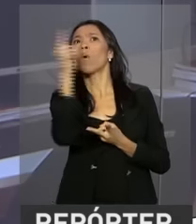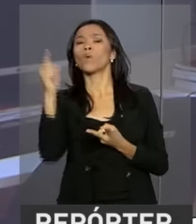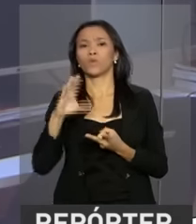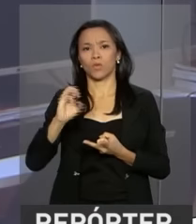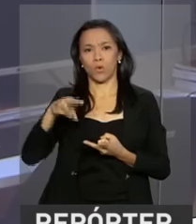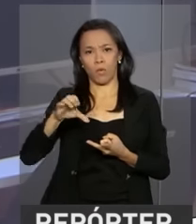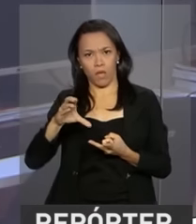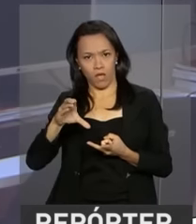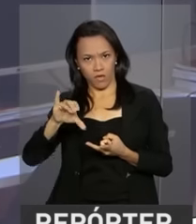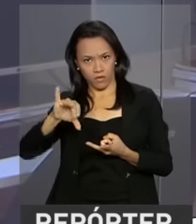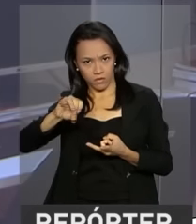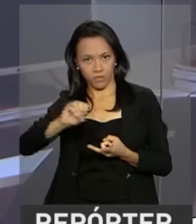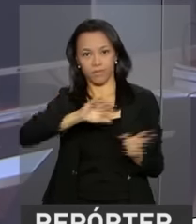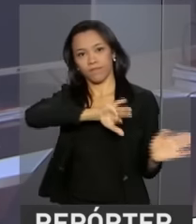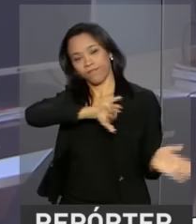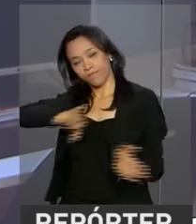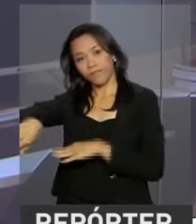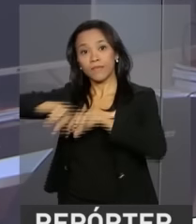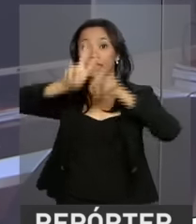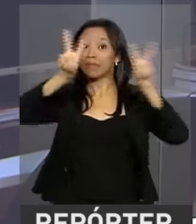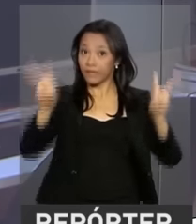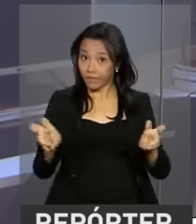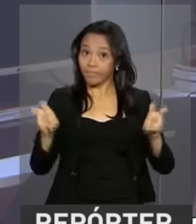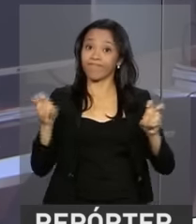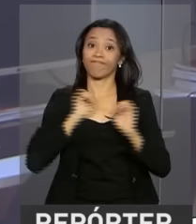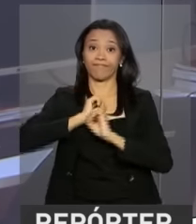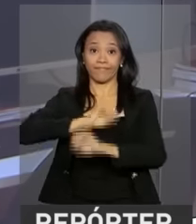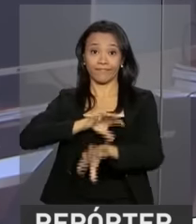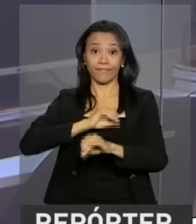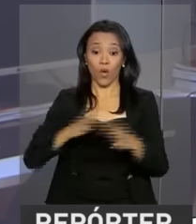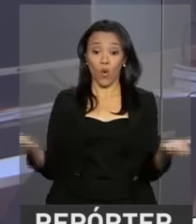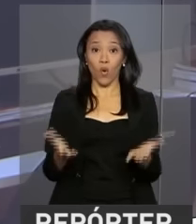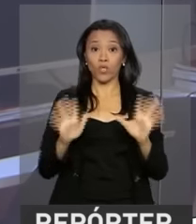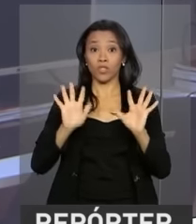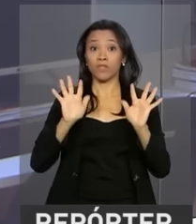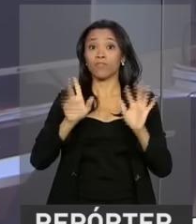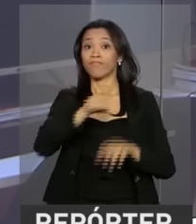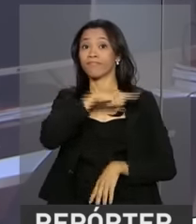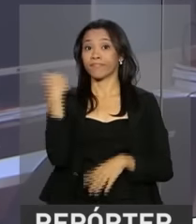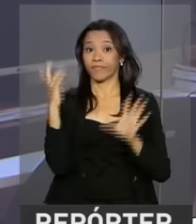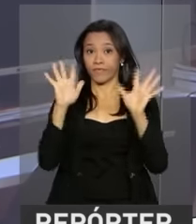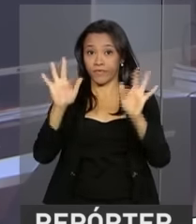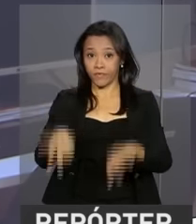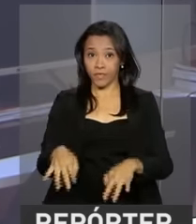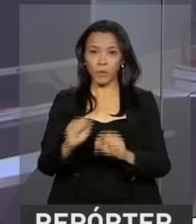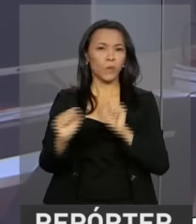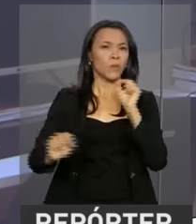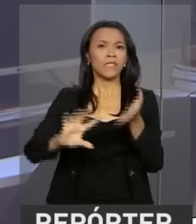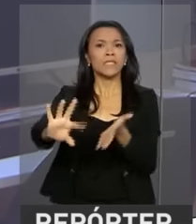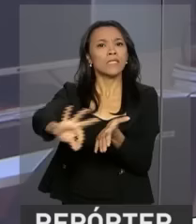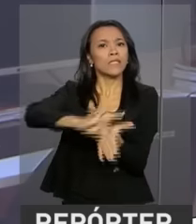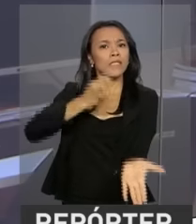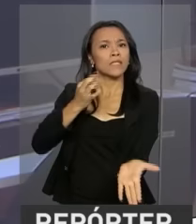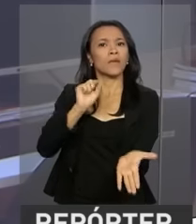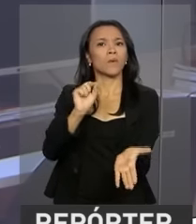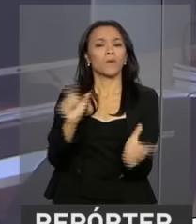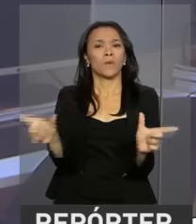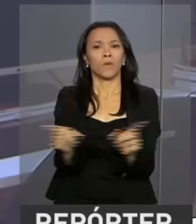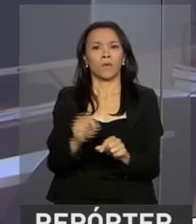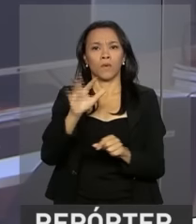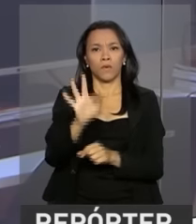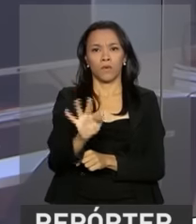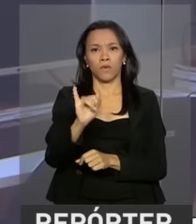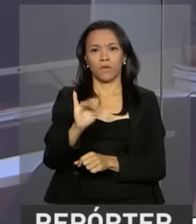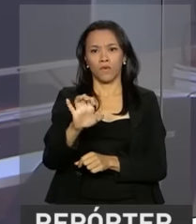terceiros Vamos falar agora de educação termina hoje o prazo para inscrição em vagas remanescentes do Fi podem concorrer